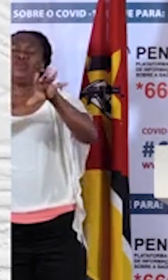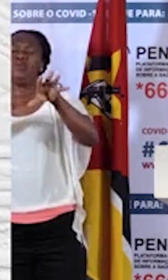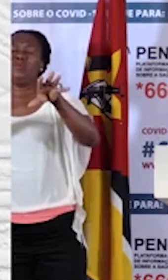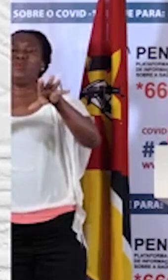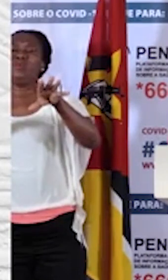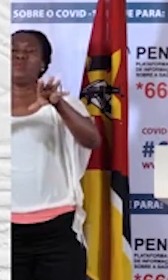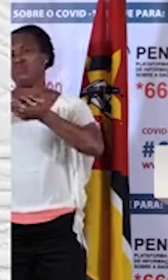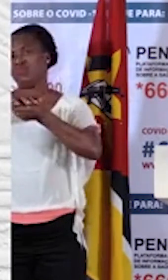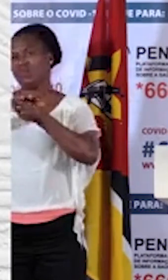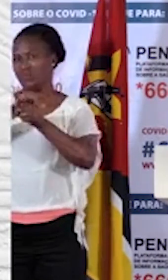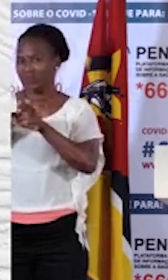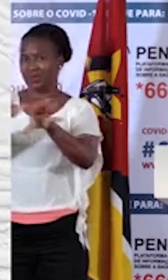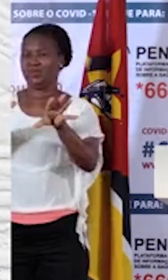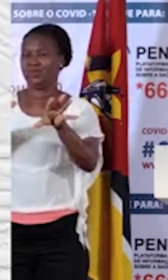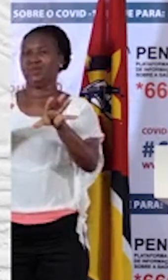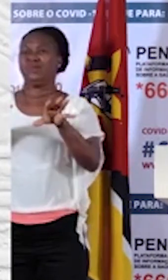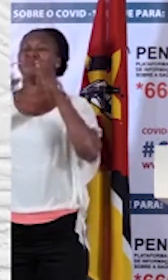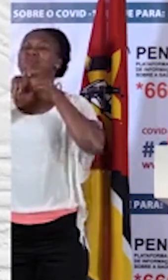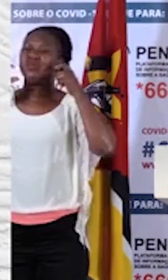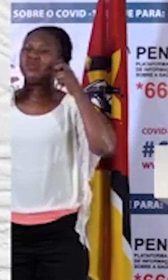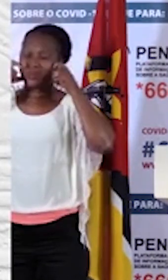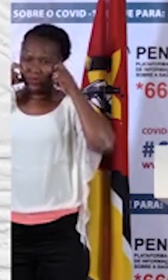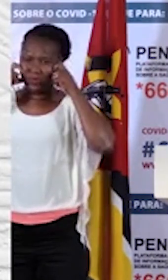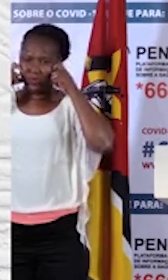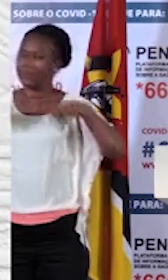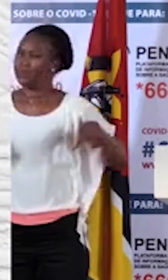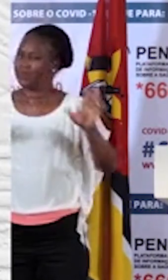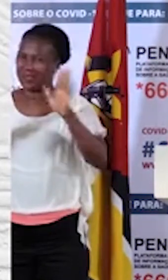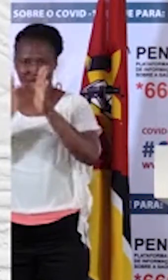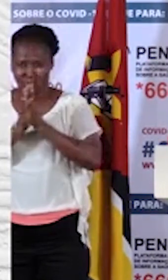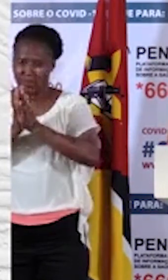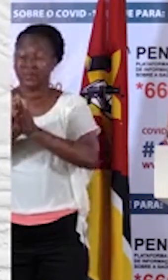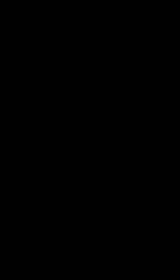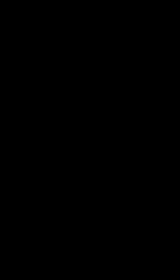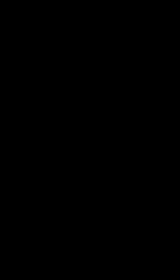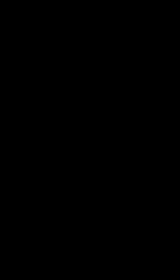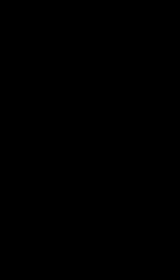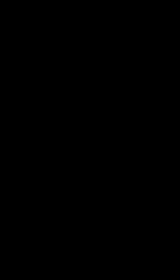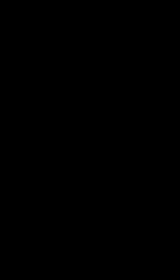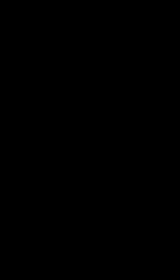Covid-19 no nosso país. Muito obrigada pela atenção dispensada.